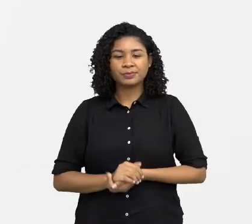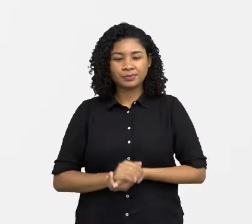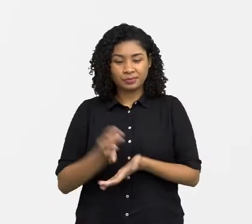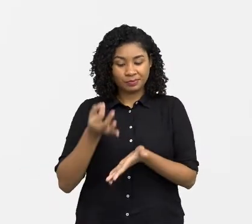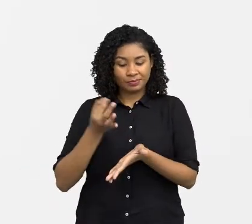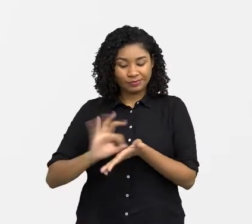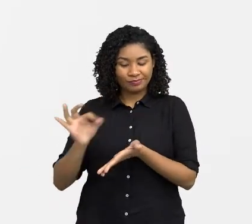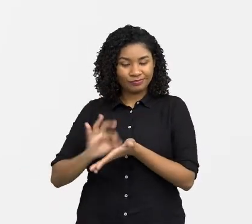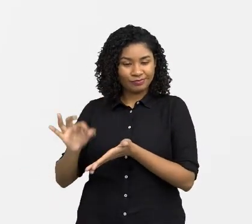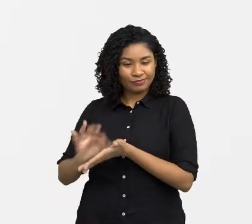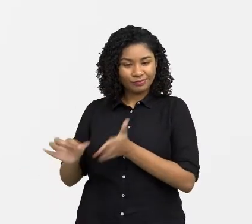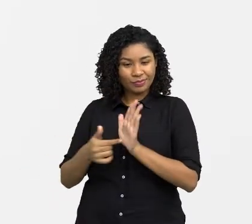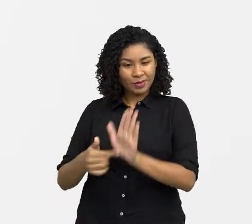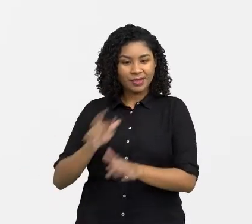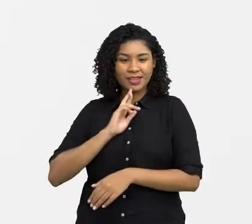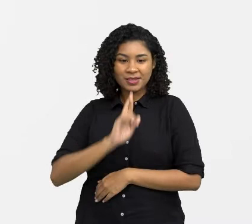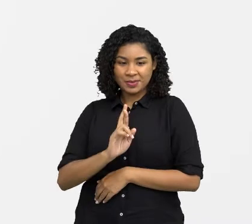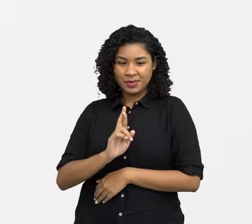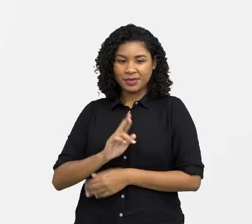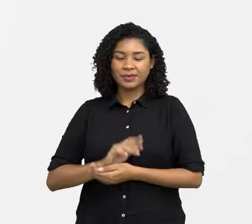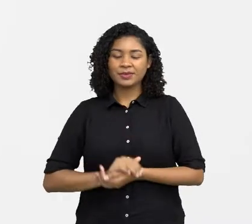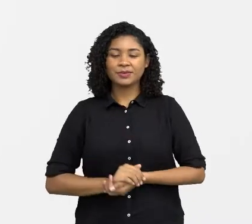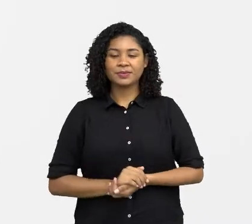as respostas dessa questão. Até lá!